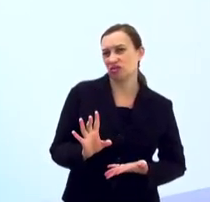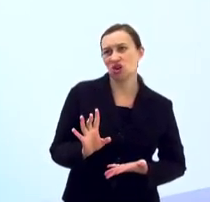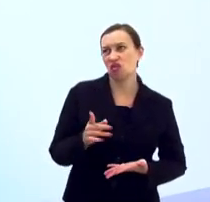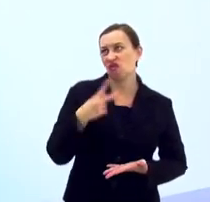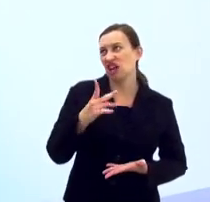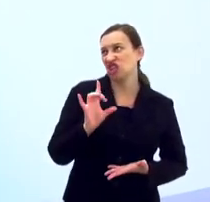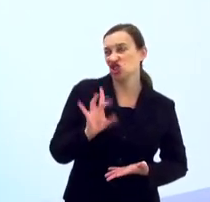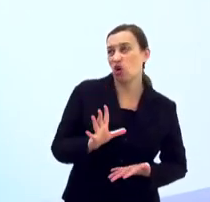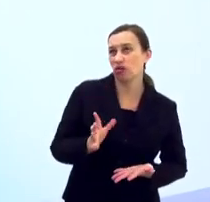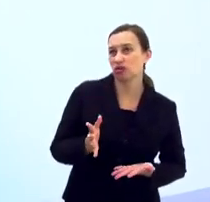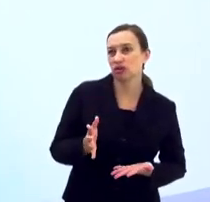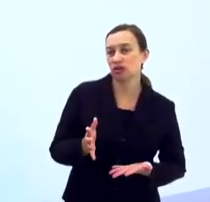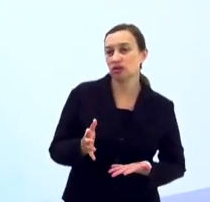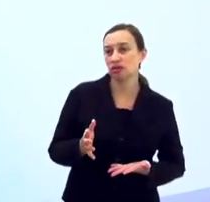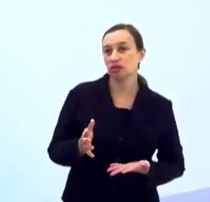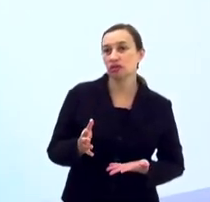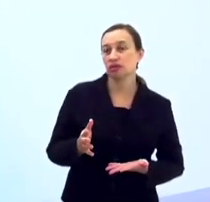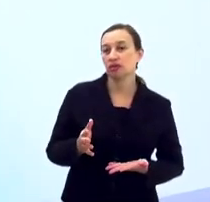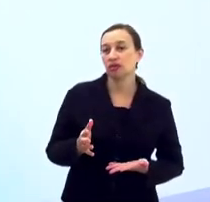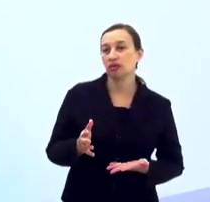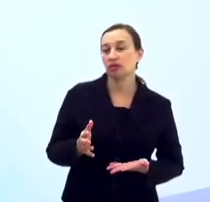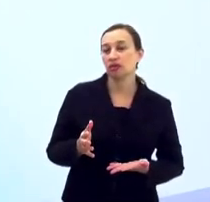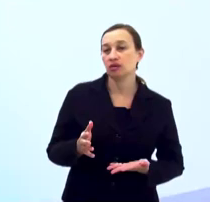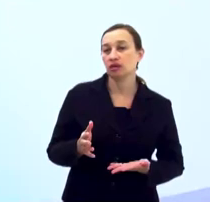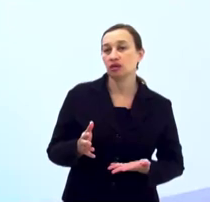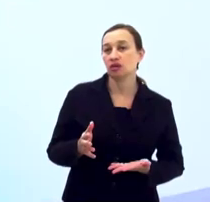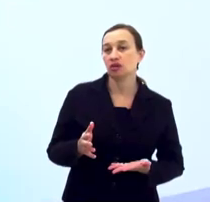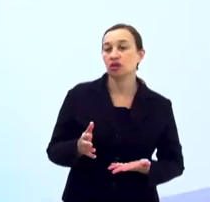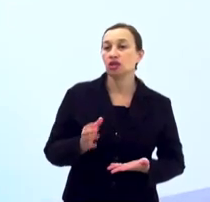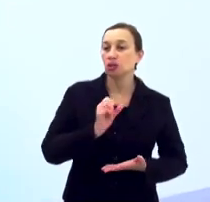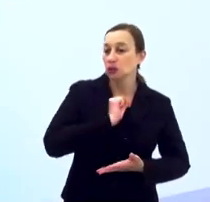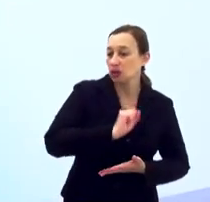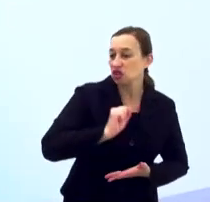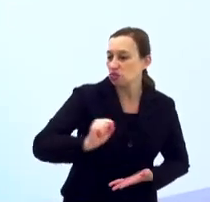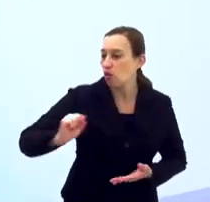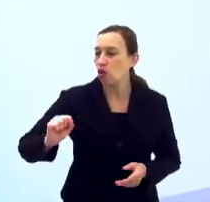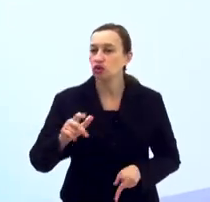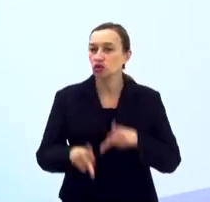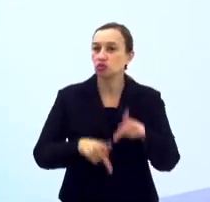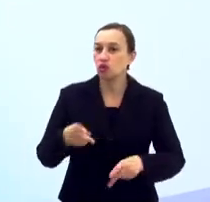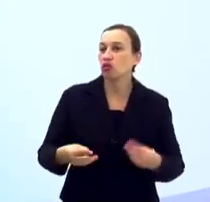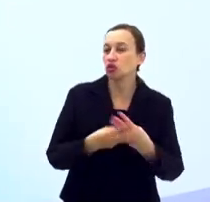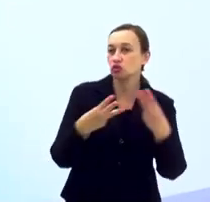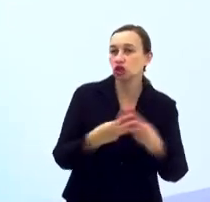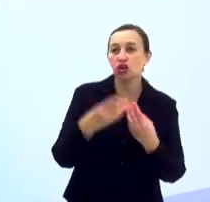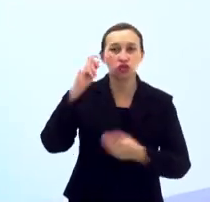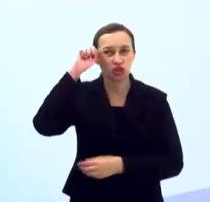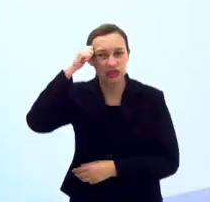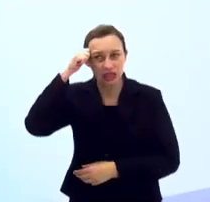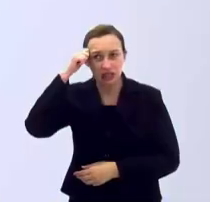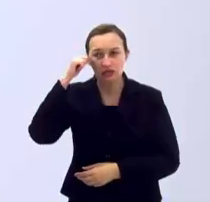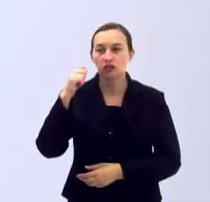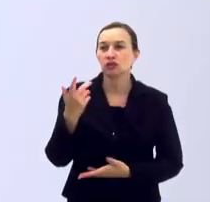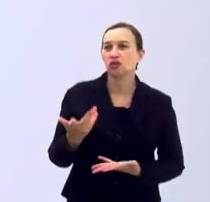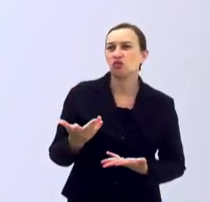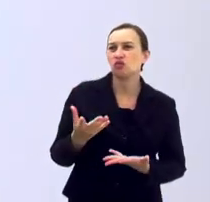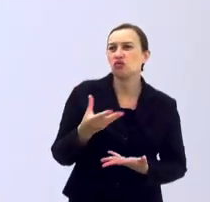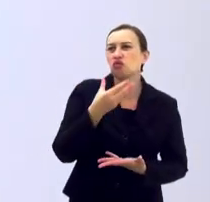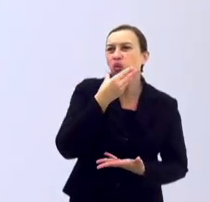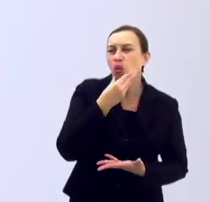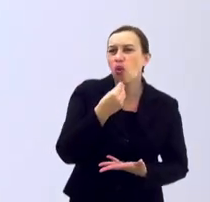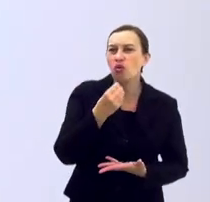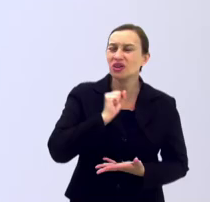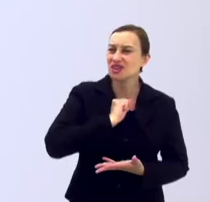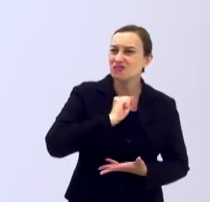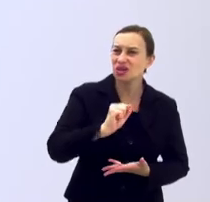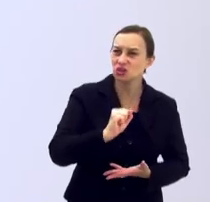só, não vou falar só. Além do extermínio dos judeus, dos negros e tal. Foi